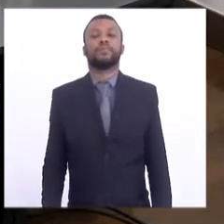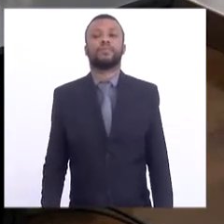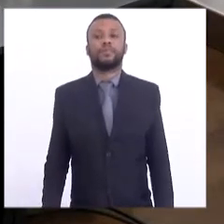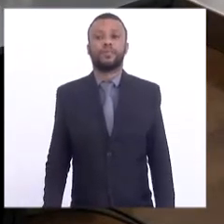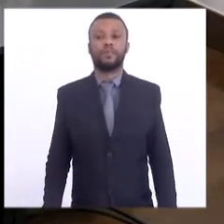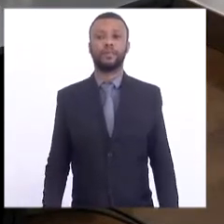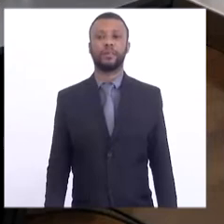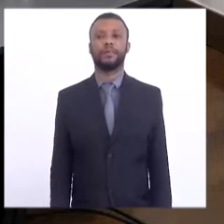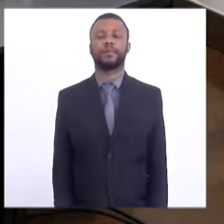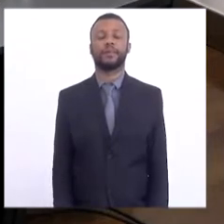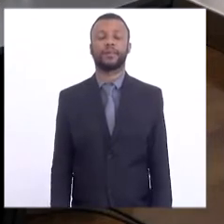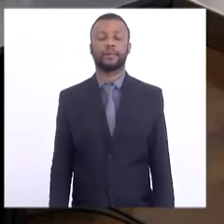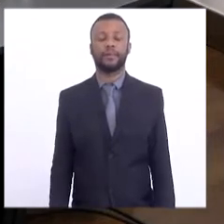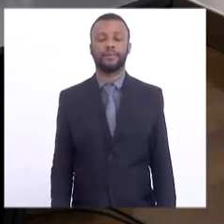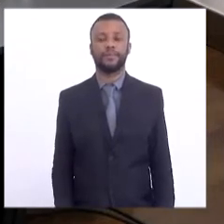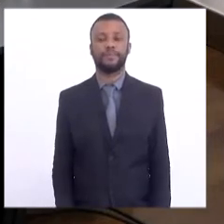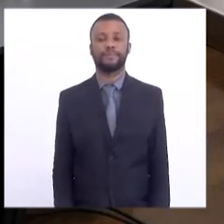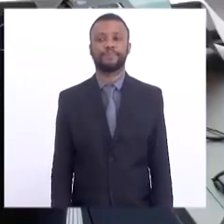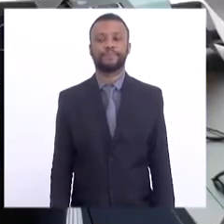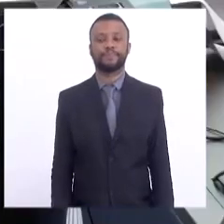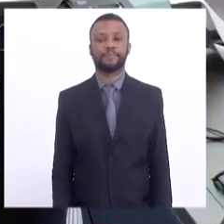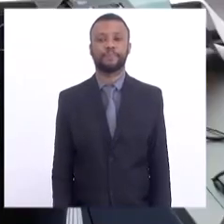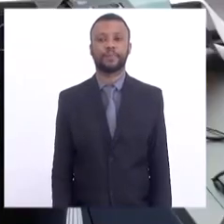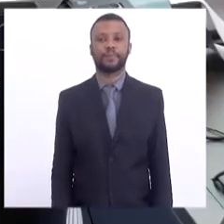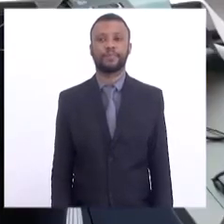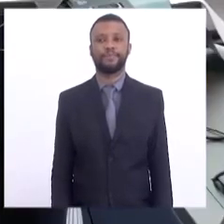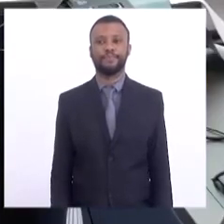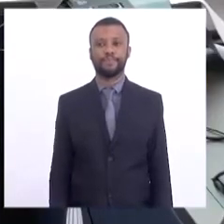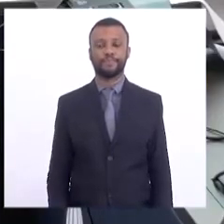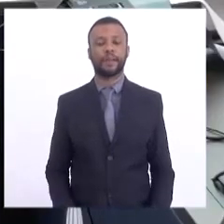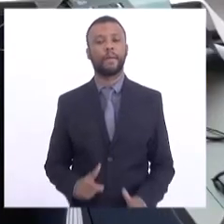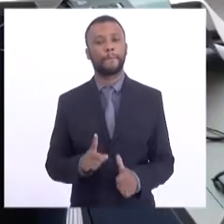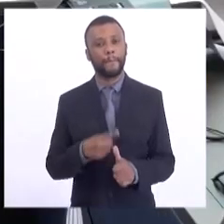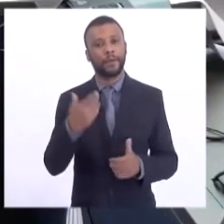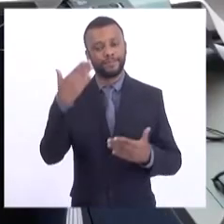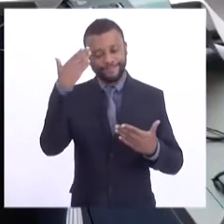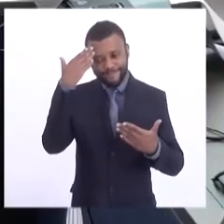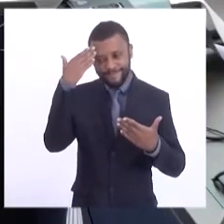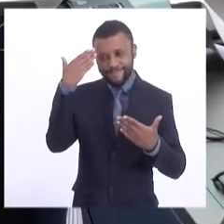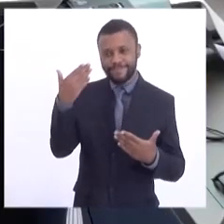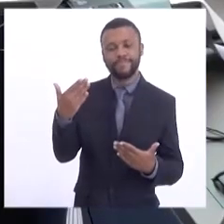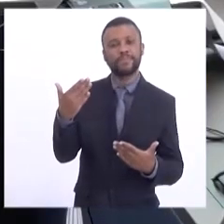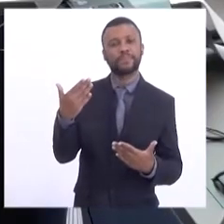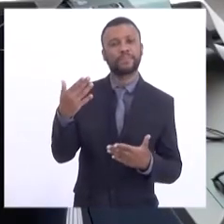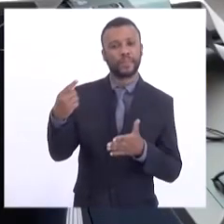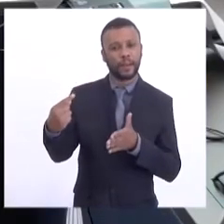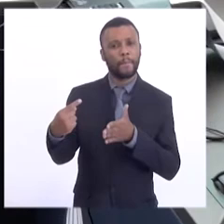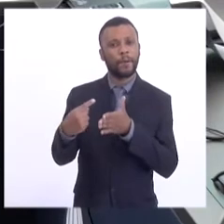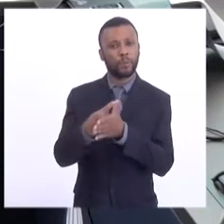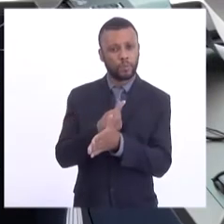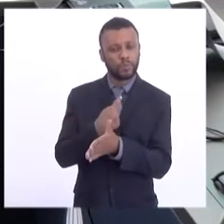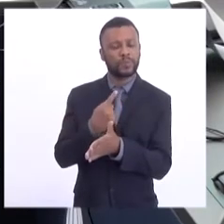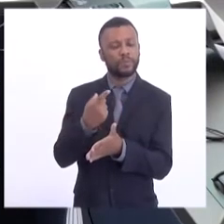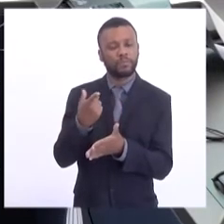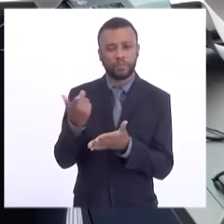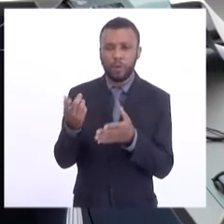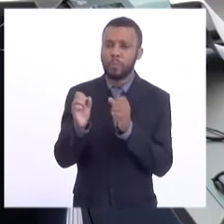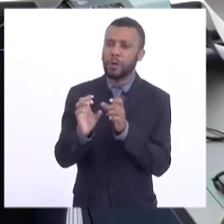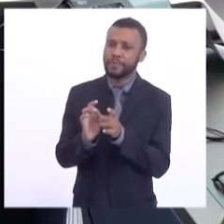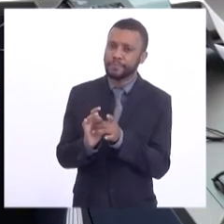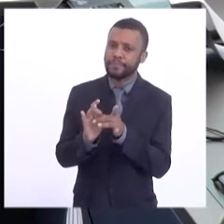E aí o primeiro agradecer a senhora que eu vou as perguntas eu me sinto assim bem à vontade